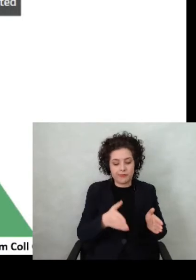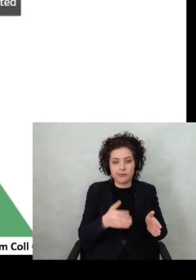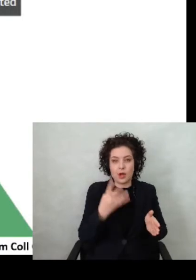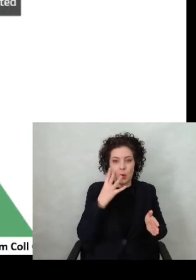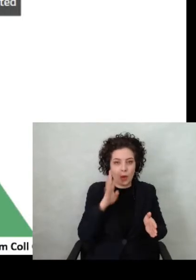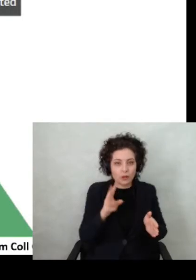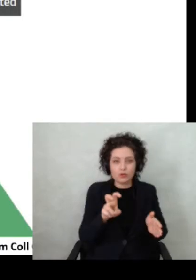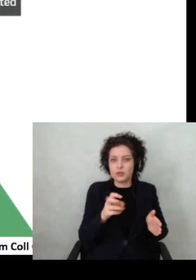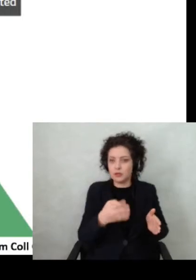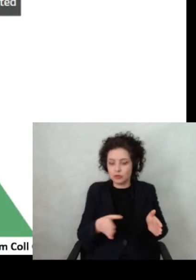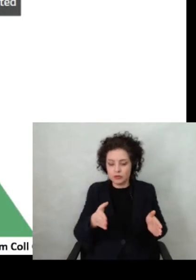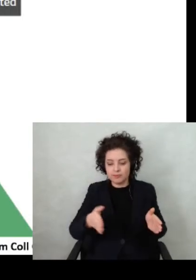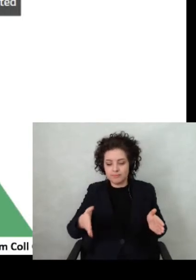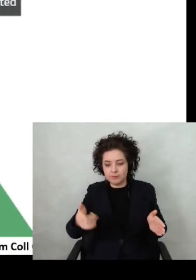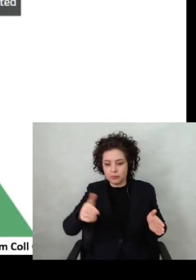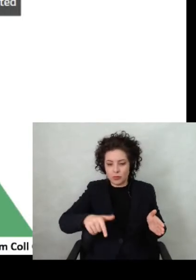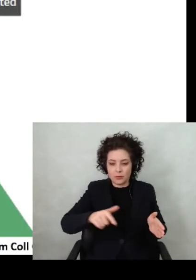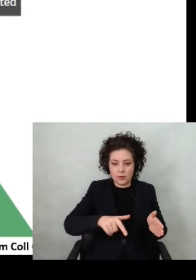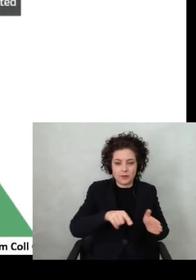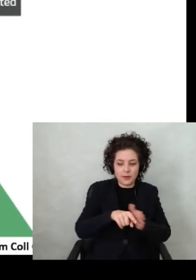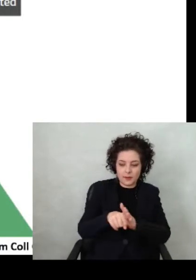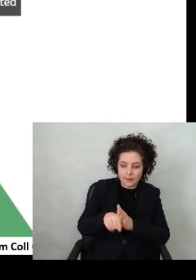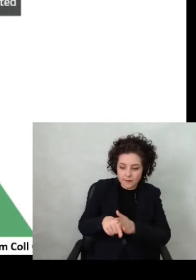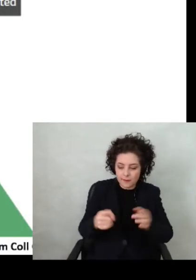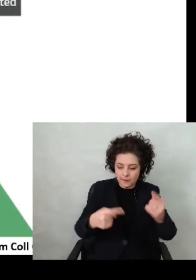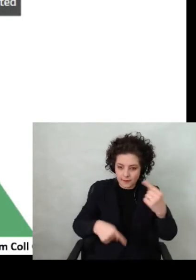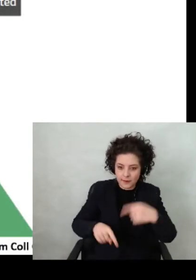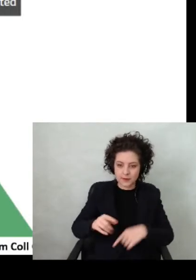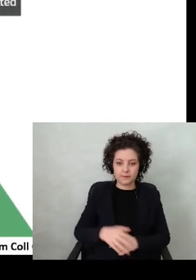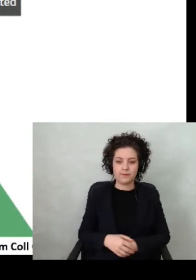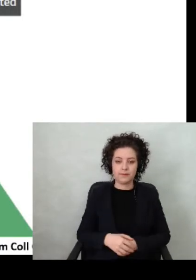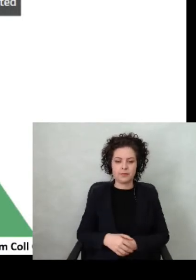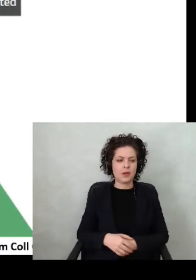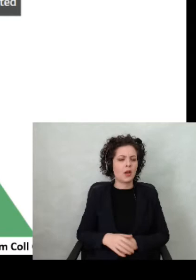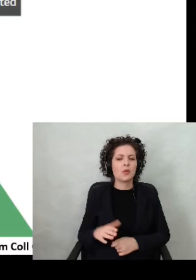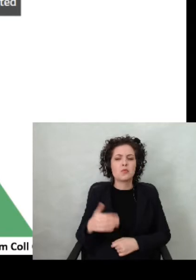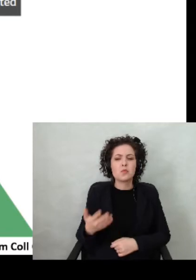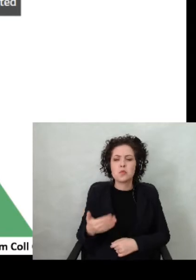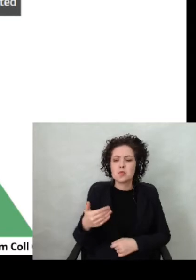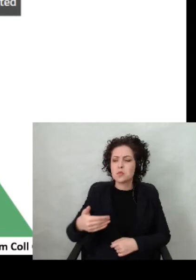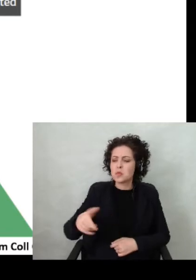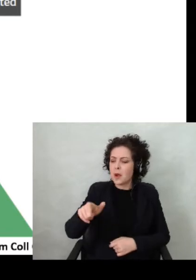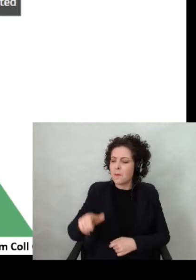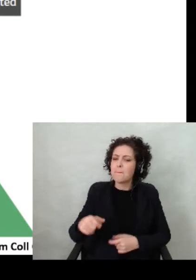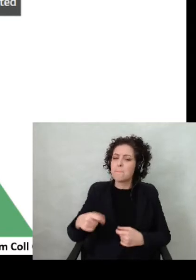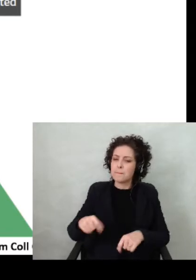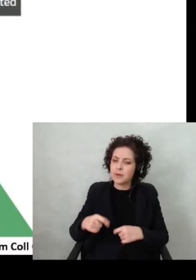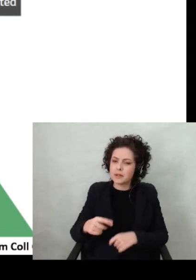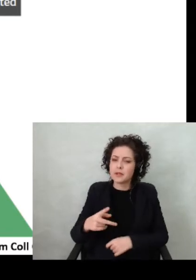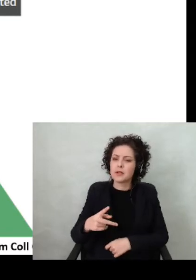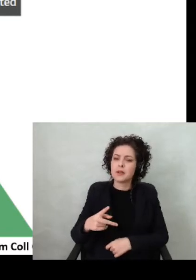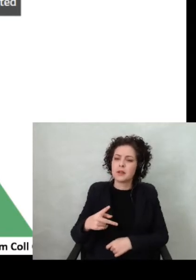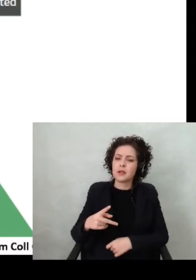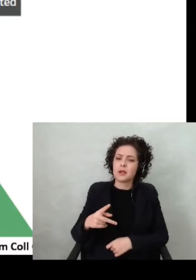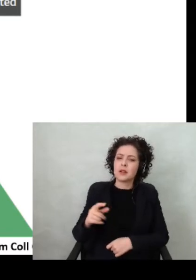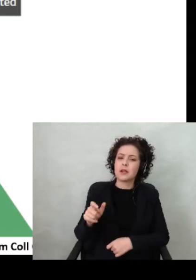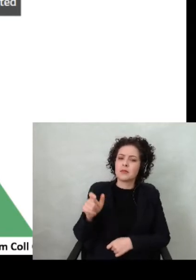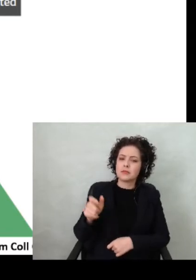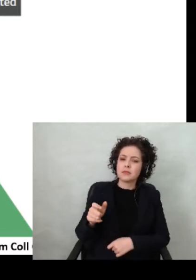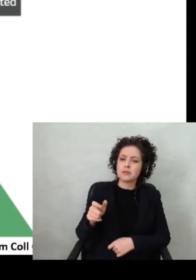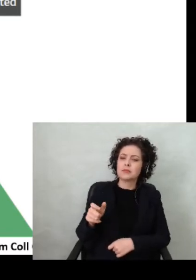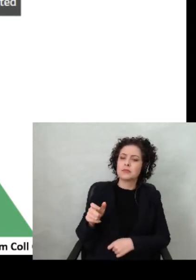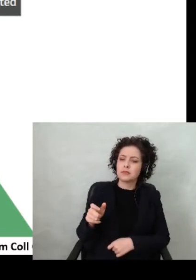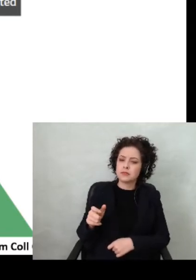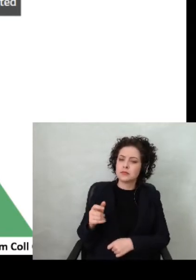outra pergunta é, qual paciente necessita de tromboprofilaxia, né, com as heparinas? E, claramente, a opinião